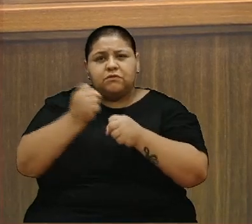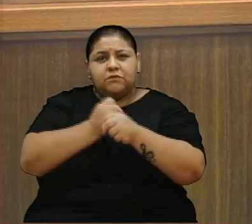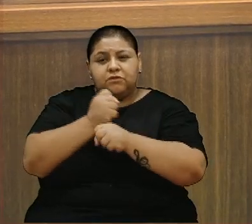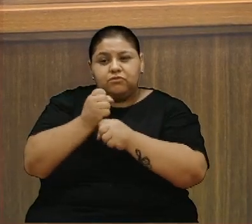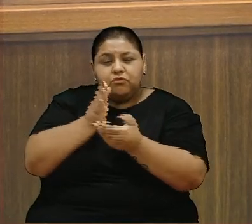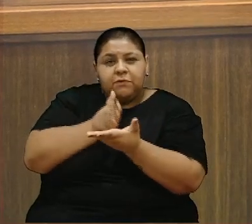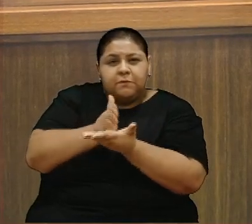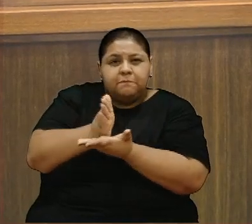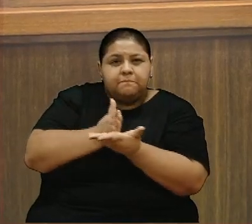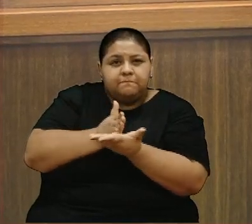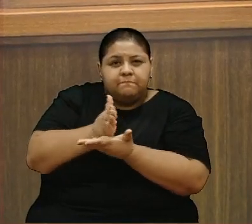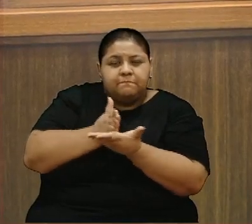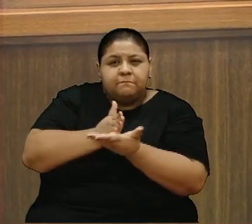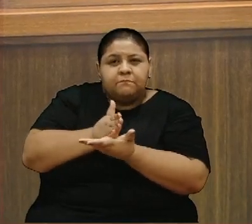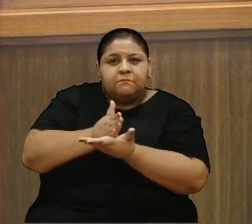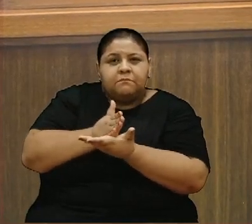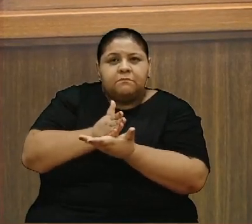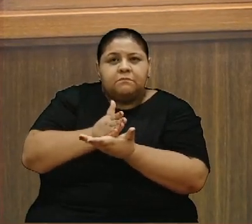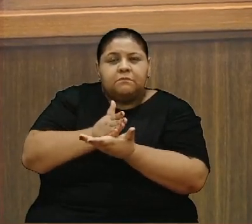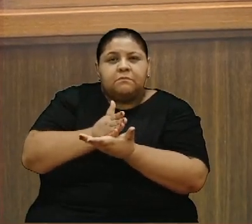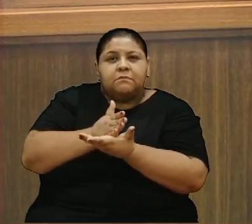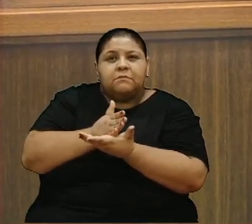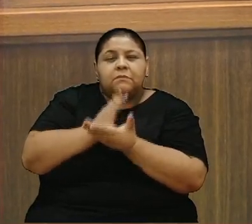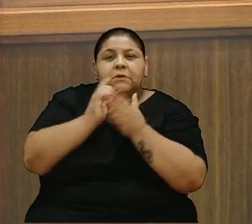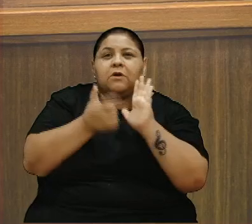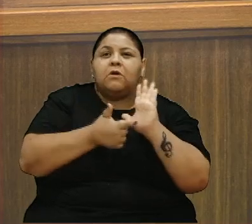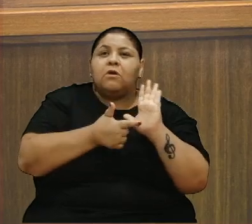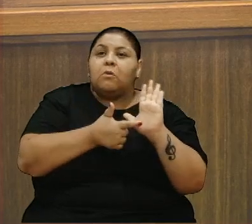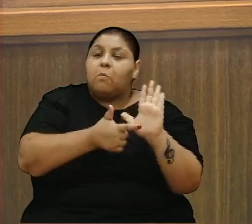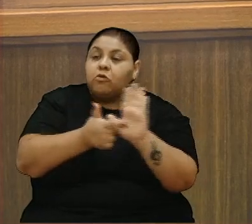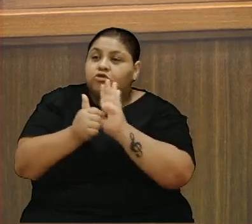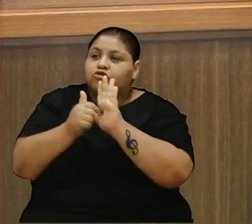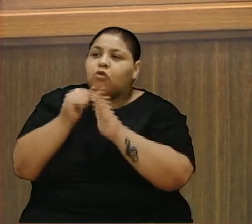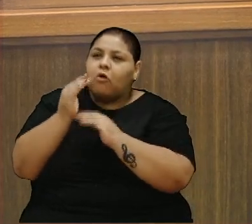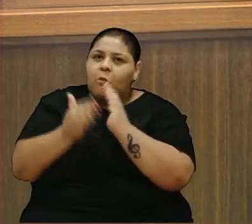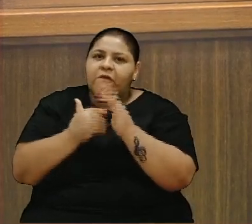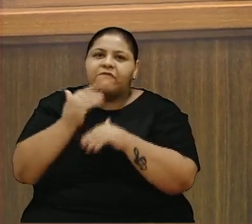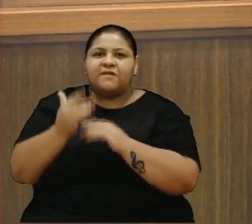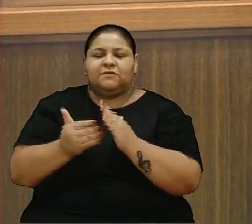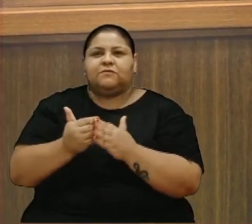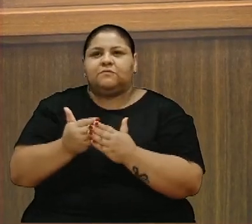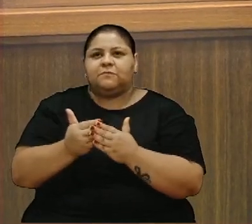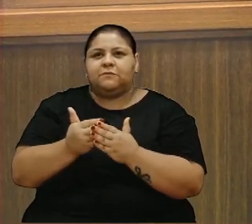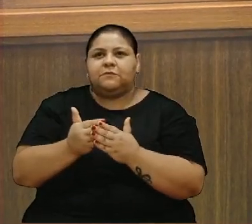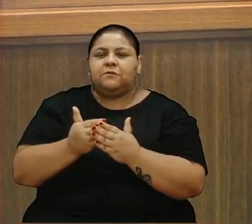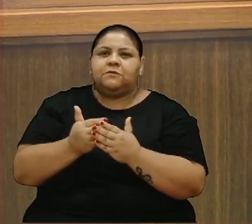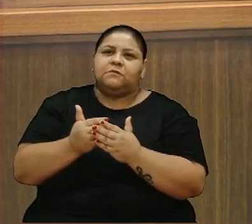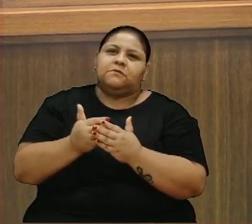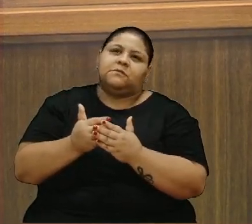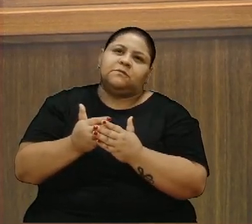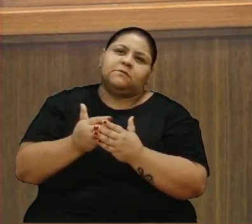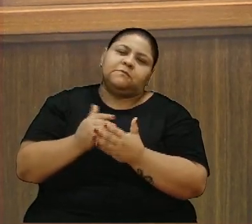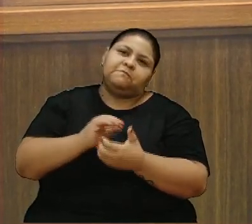meio redundou nisso, nesse grande avanço, né? Declarar o voto, presidente.